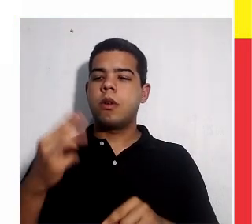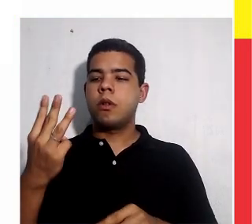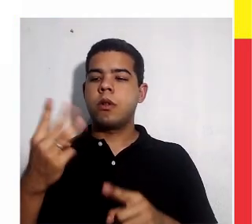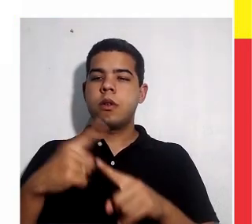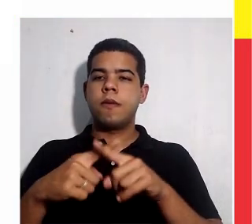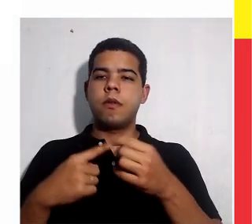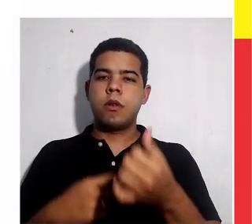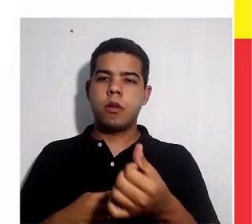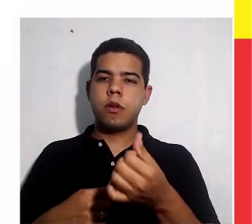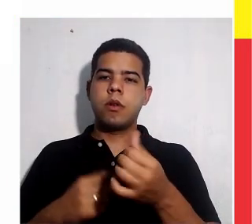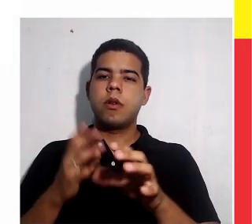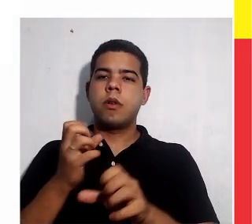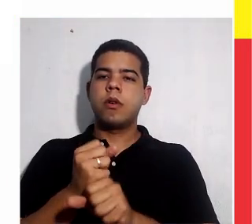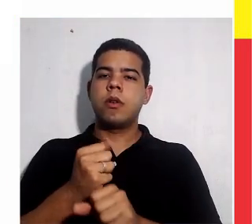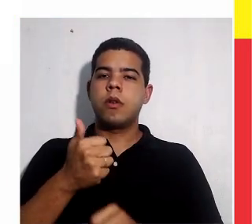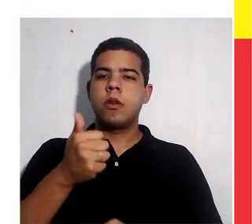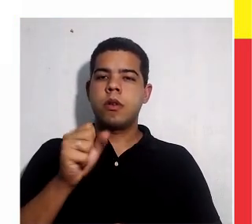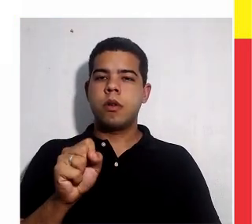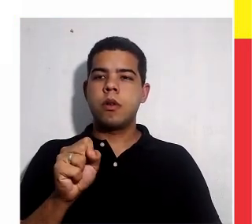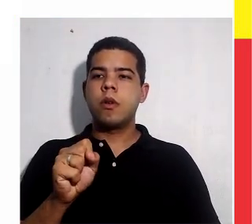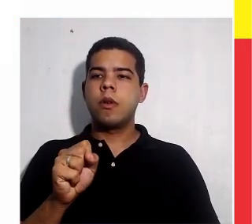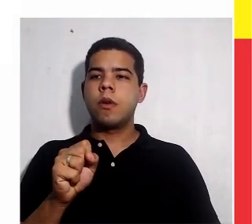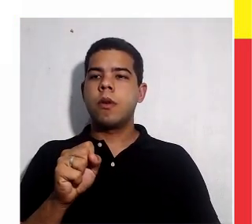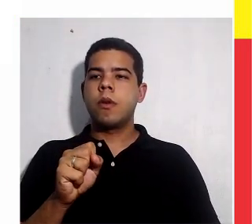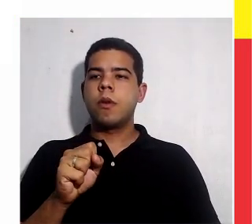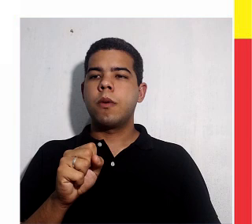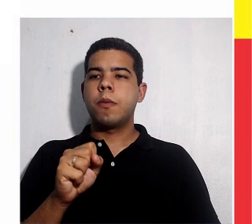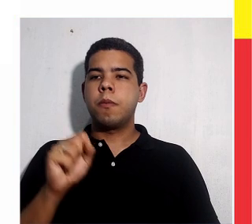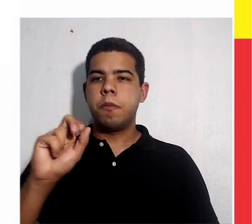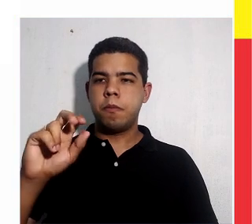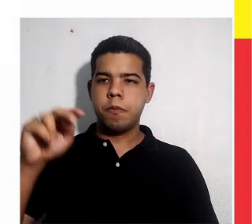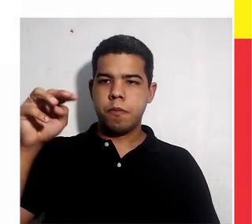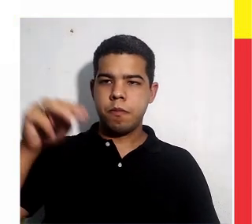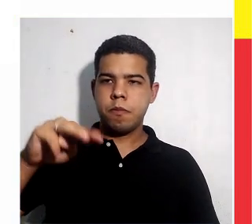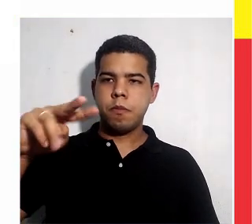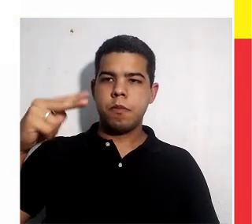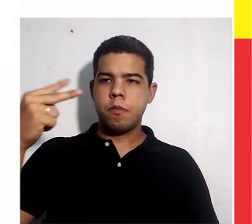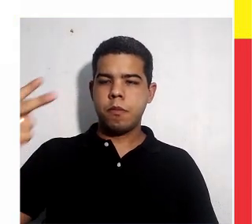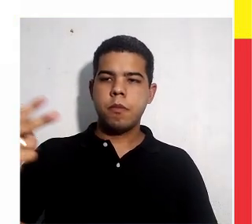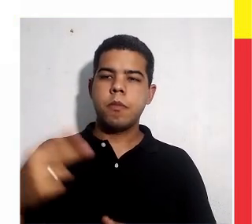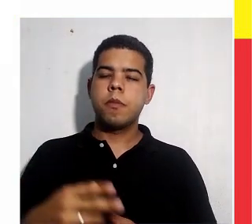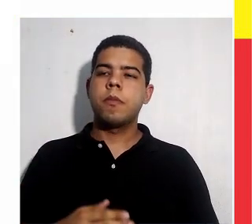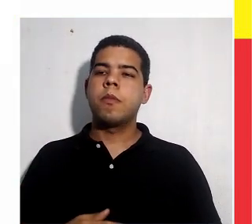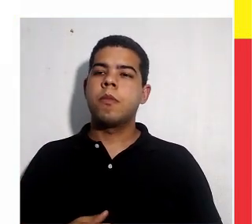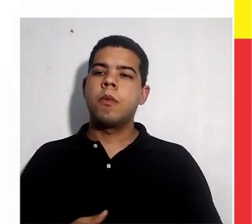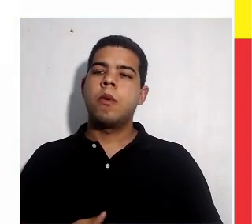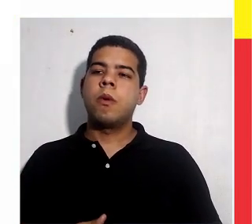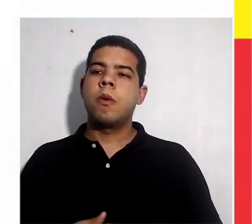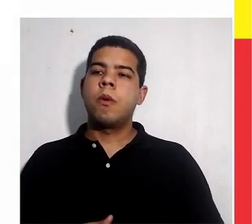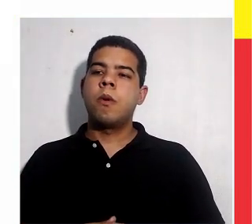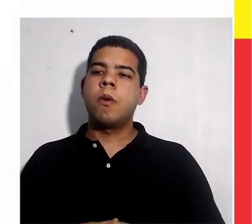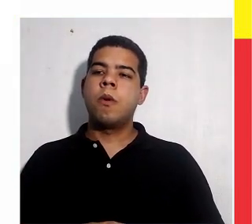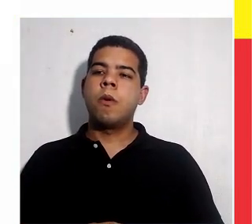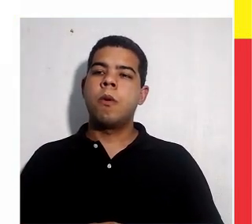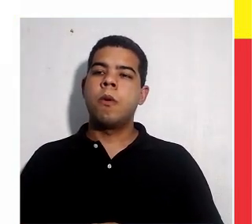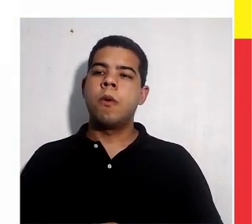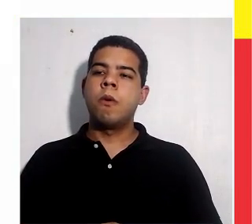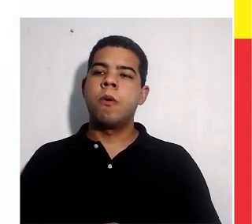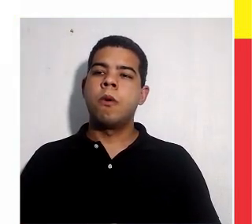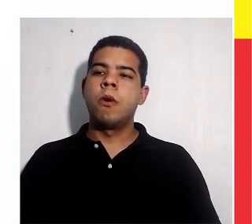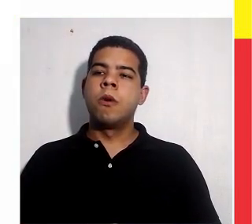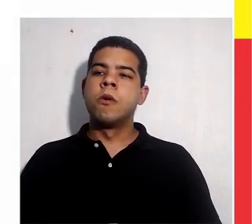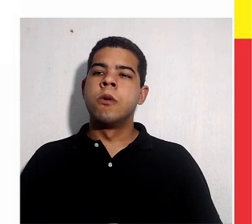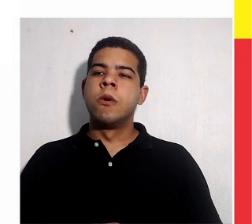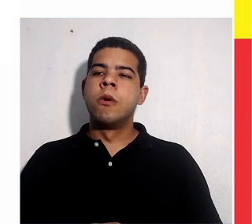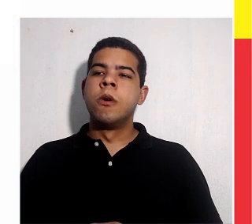metros. Então, 3 vezes 6 dá 18 metros vezes metro, metro quadrado. Então, a área do retângulo dá 18